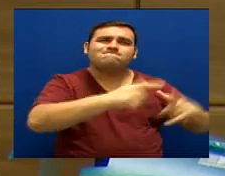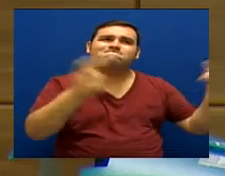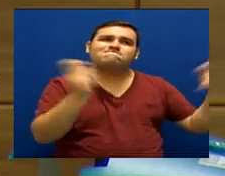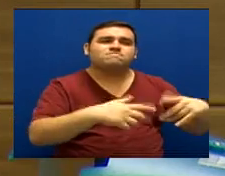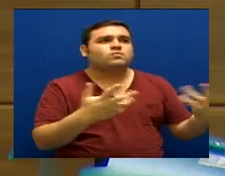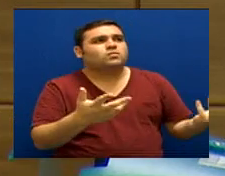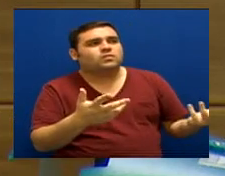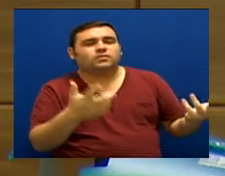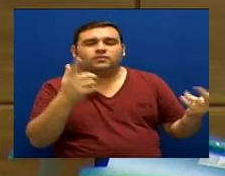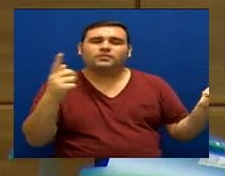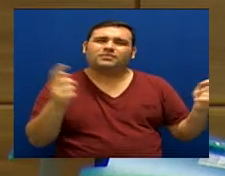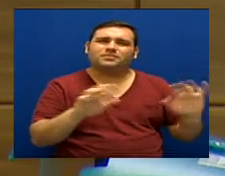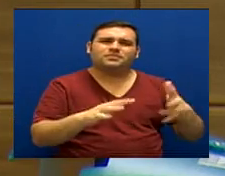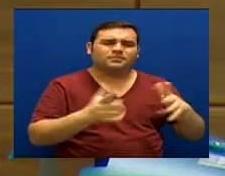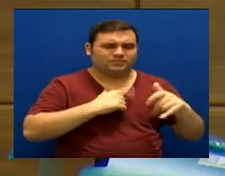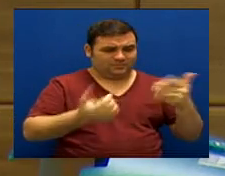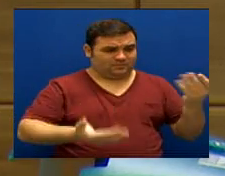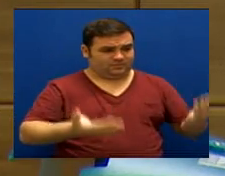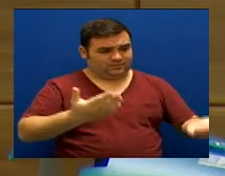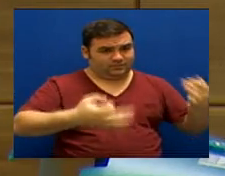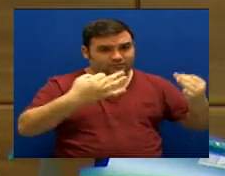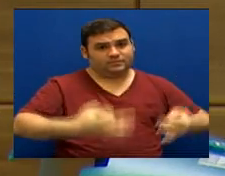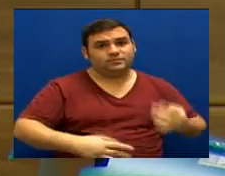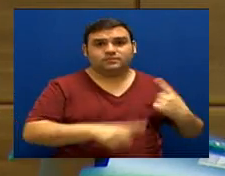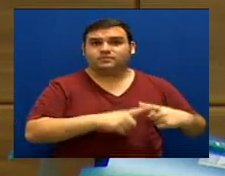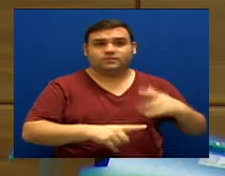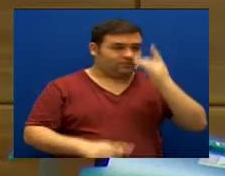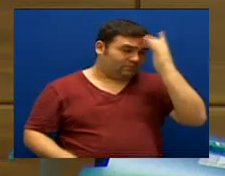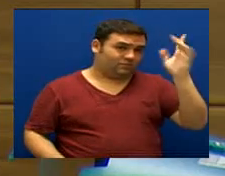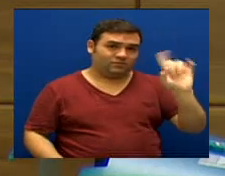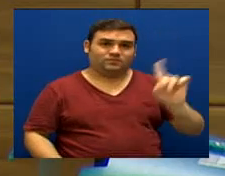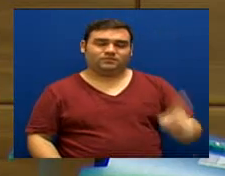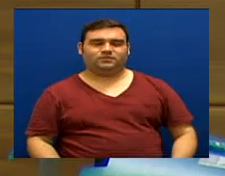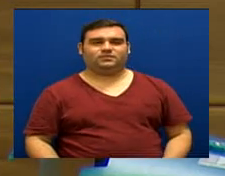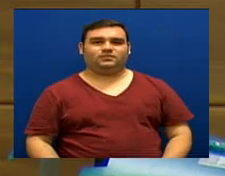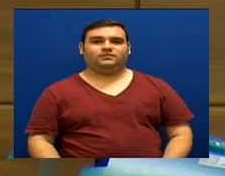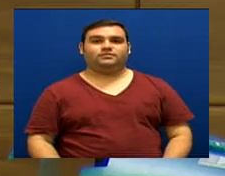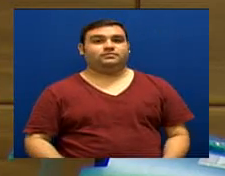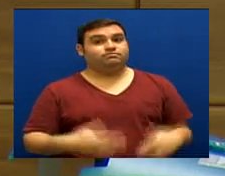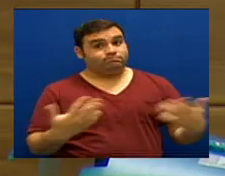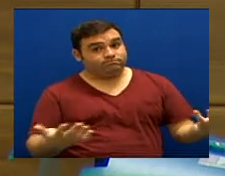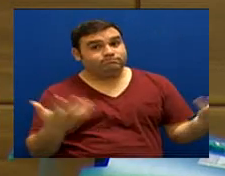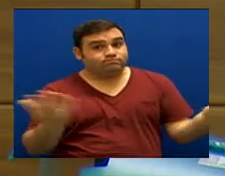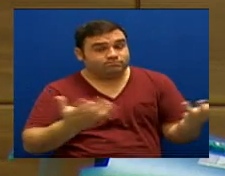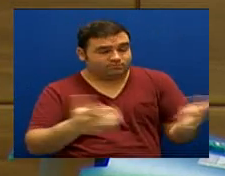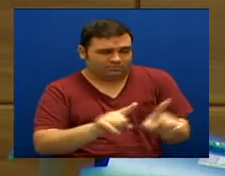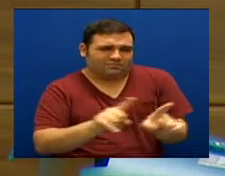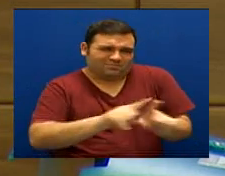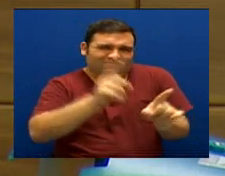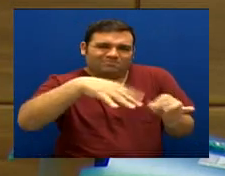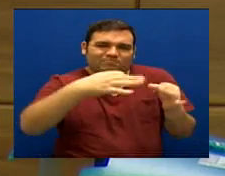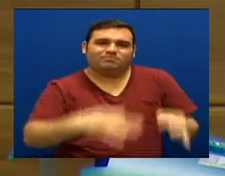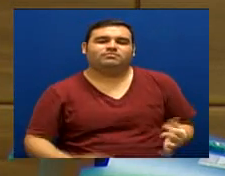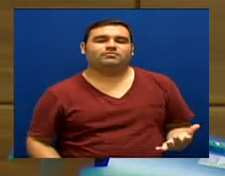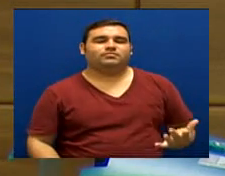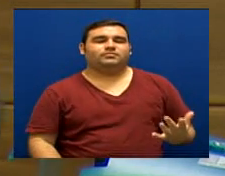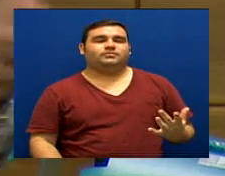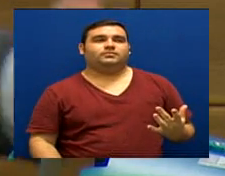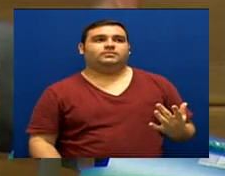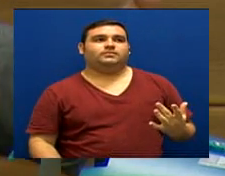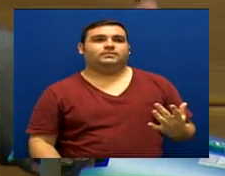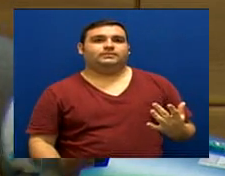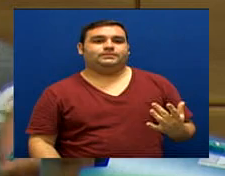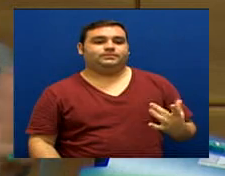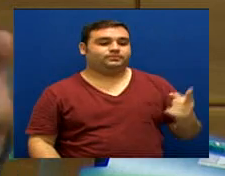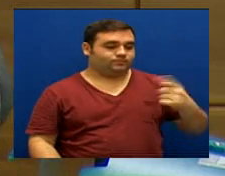o que se chegue próximo equilíbrio que não é fácil de se atingir então é um exercício cláudio é exatamente esse é